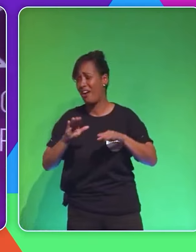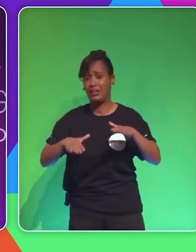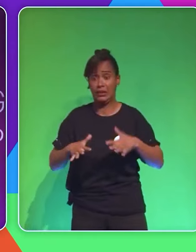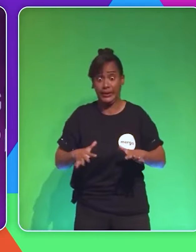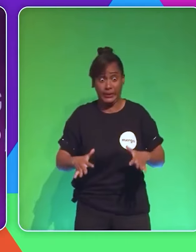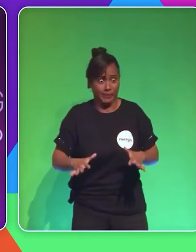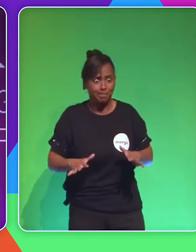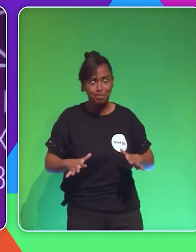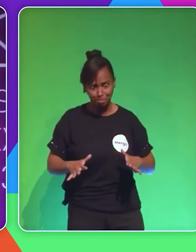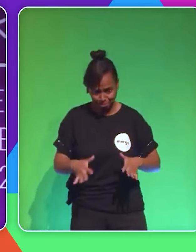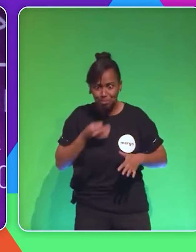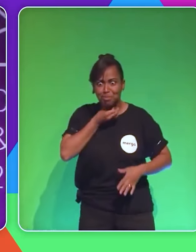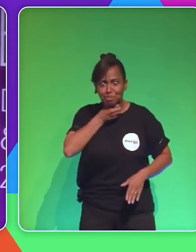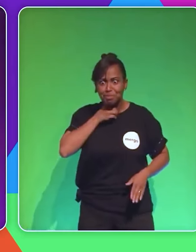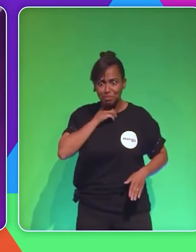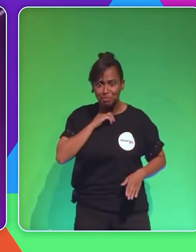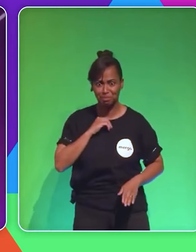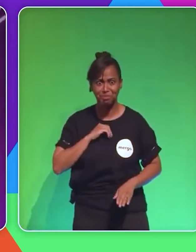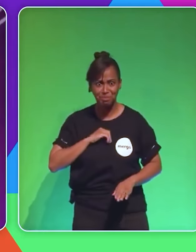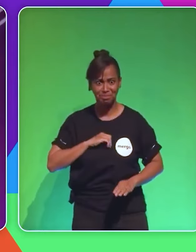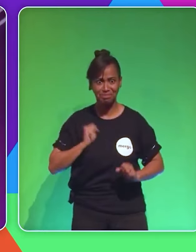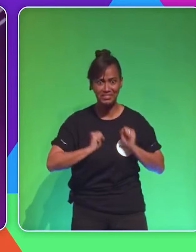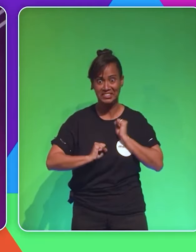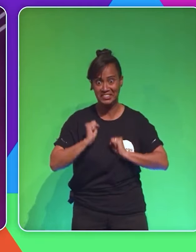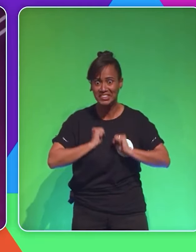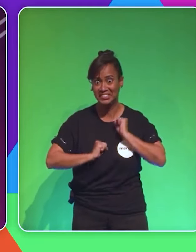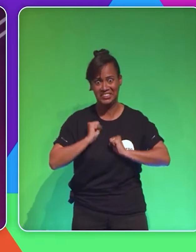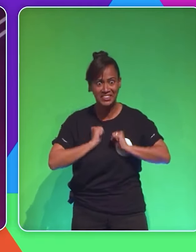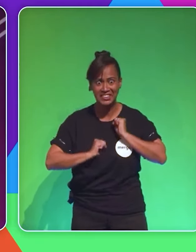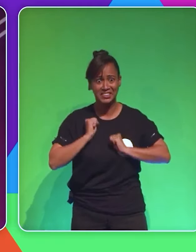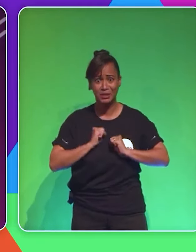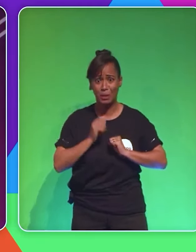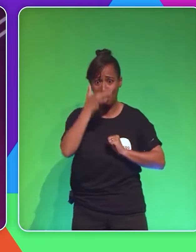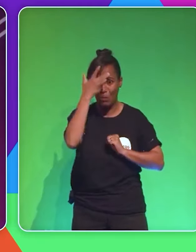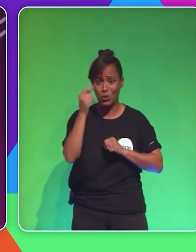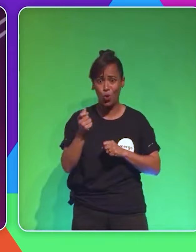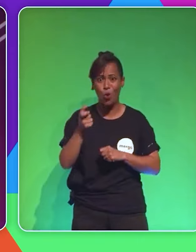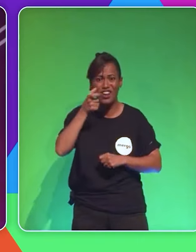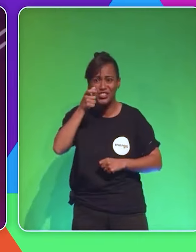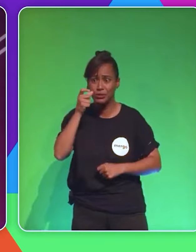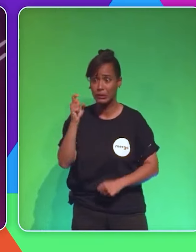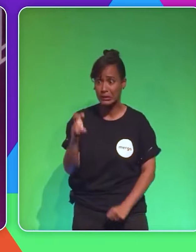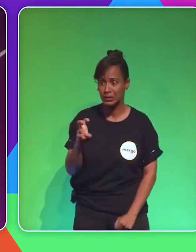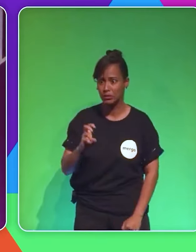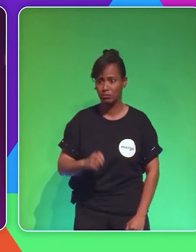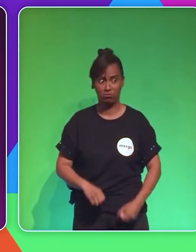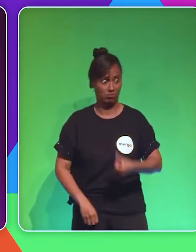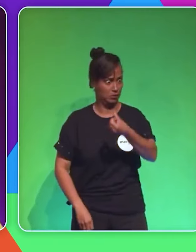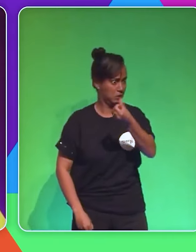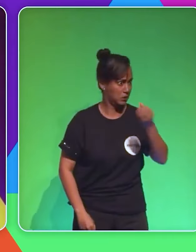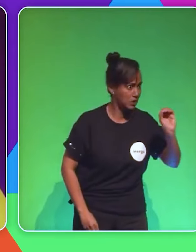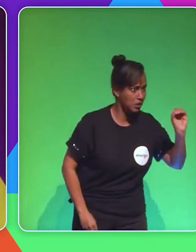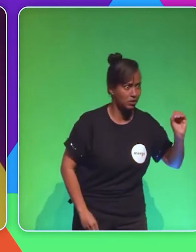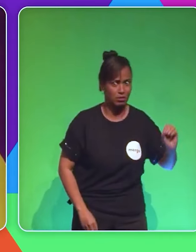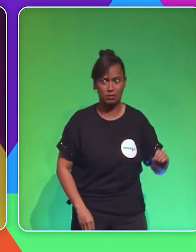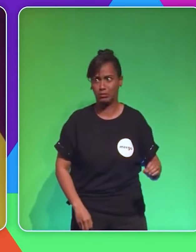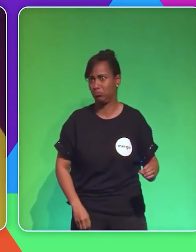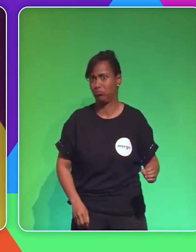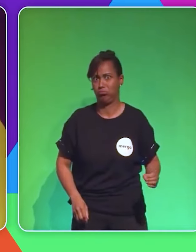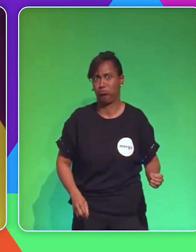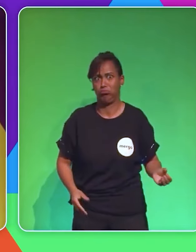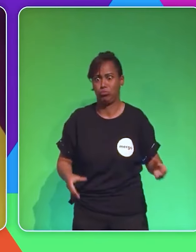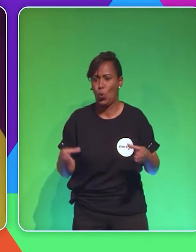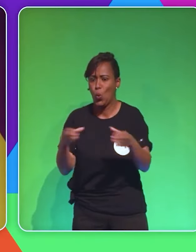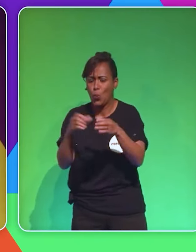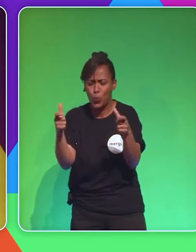nervoso natural então sempre fico um pouquinho nervoso não adianta se são cinco pessoas se são 600 pessoas são sei lá